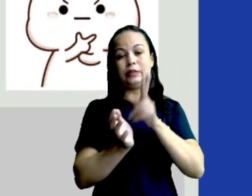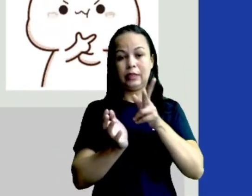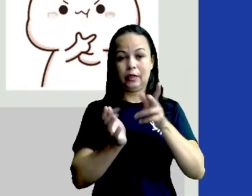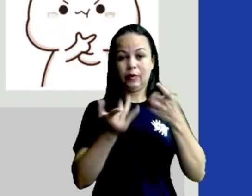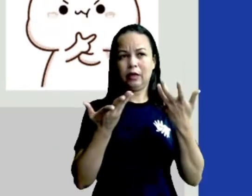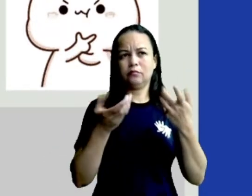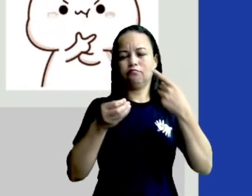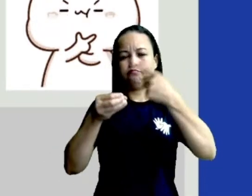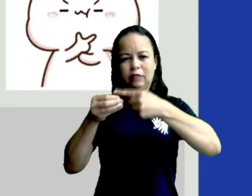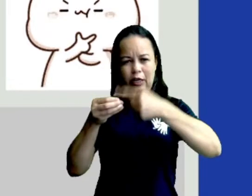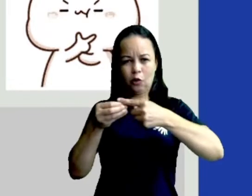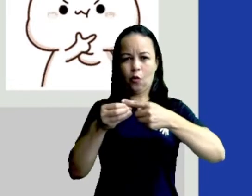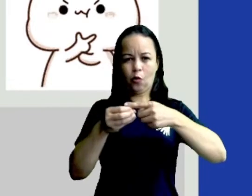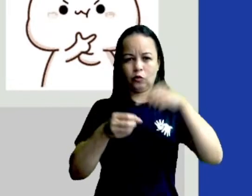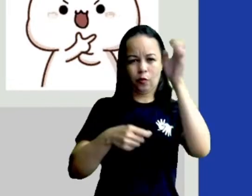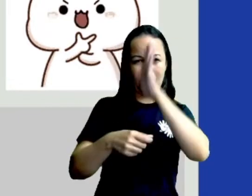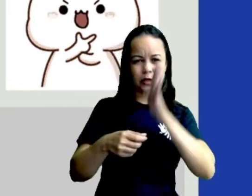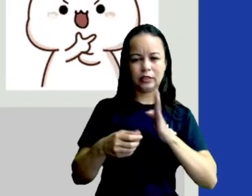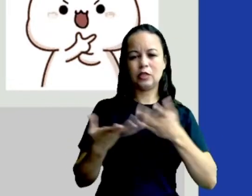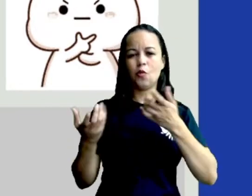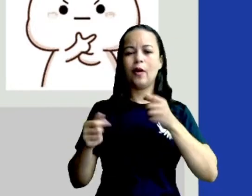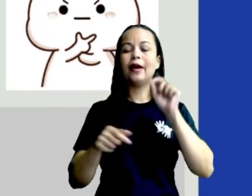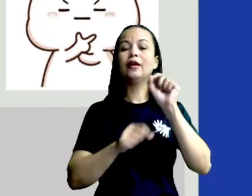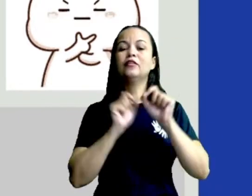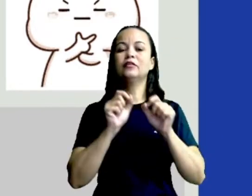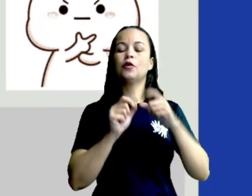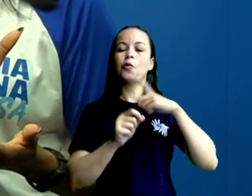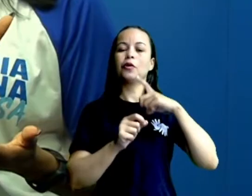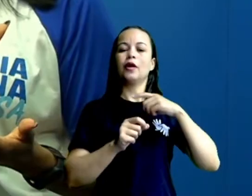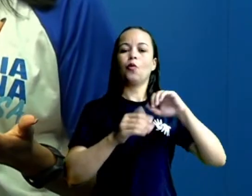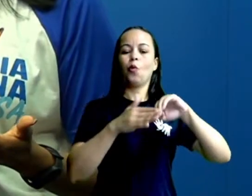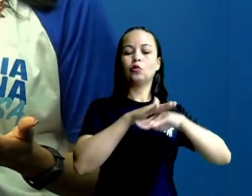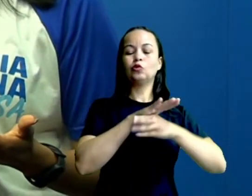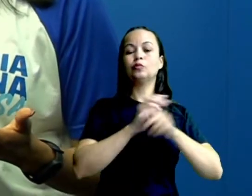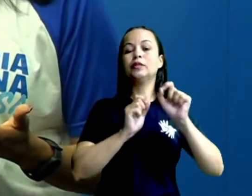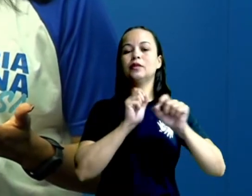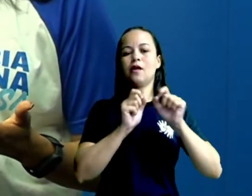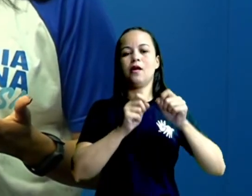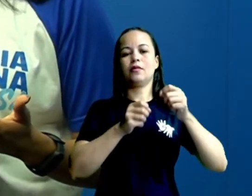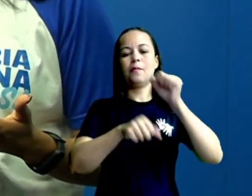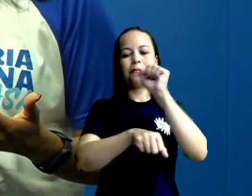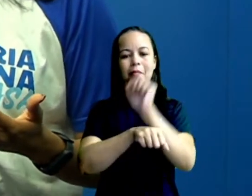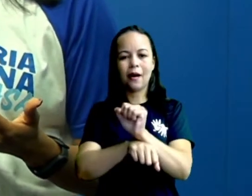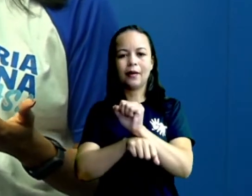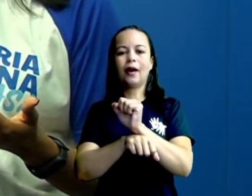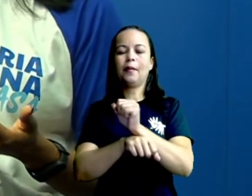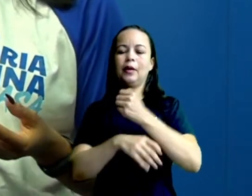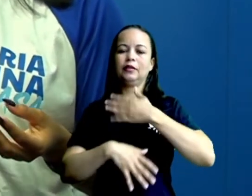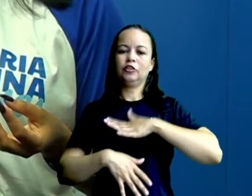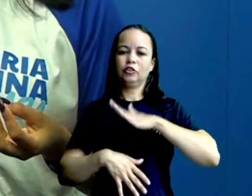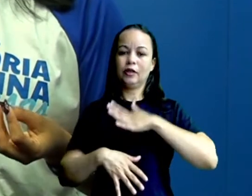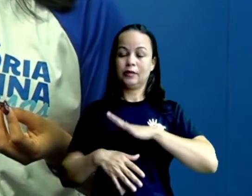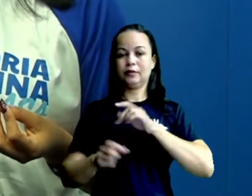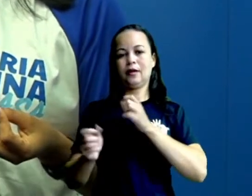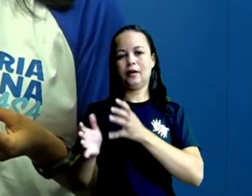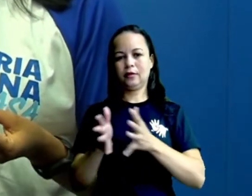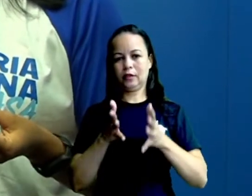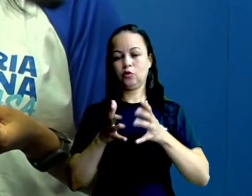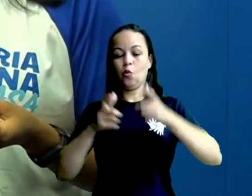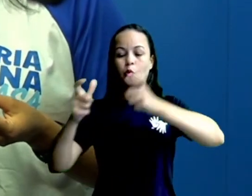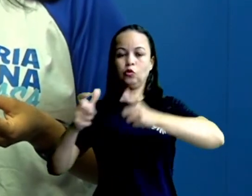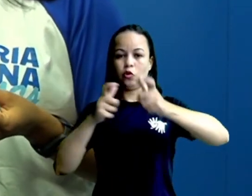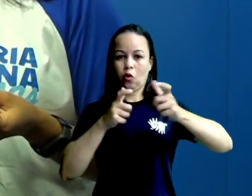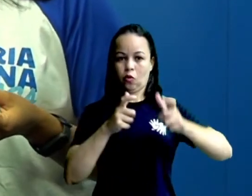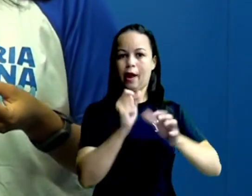para o interior do Brasil, geralmente eles faziam algumas paradas, certo? E essas paradas eram consideradas de pontos